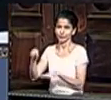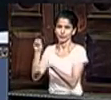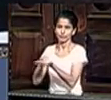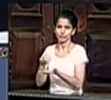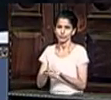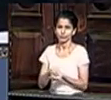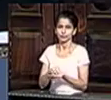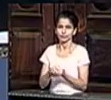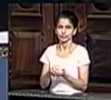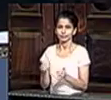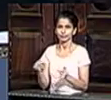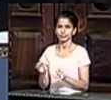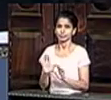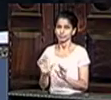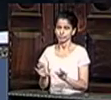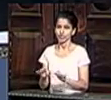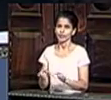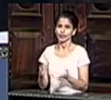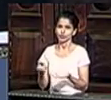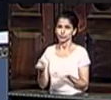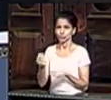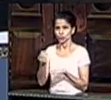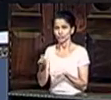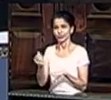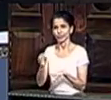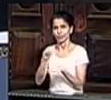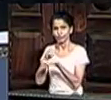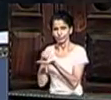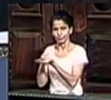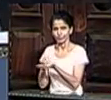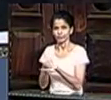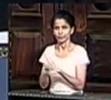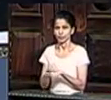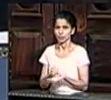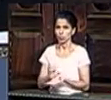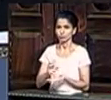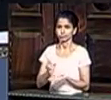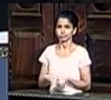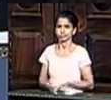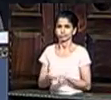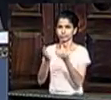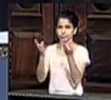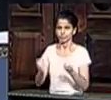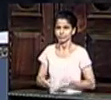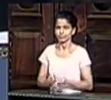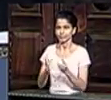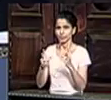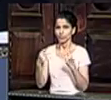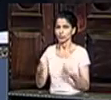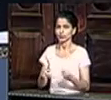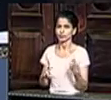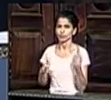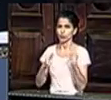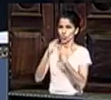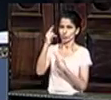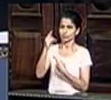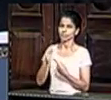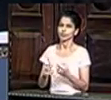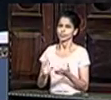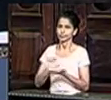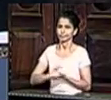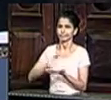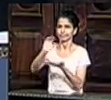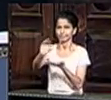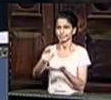e mais já que a receita caiu ea despesa é enorme a que se cortar a despesa e se